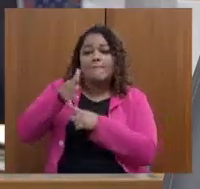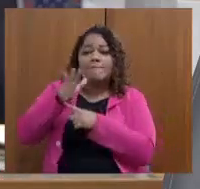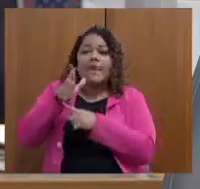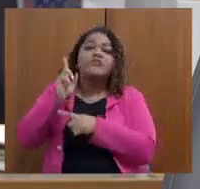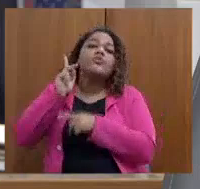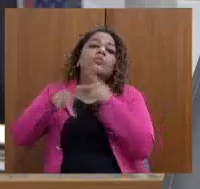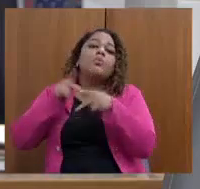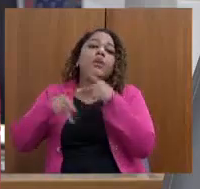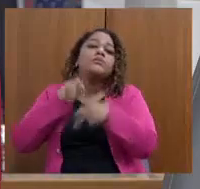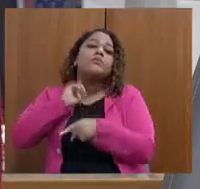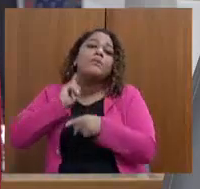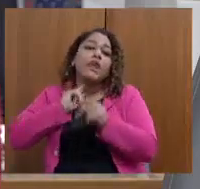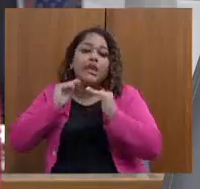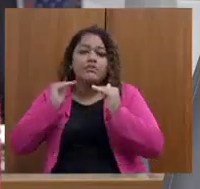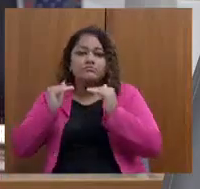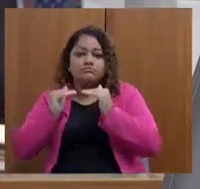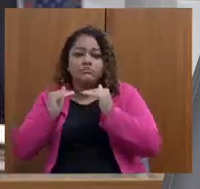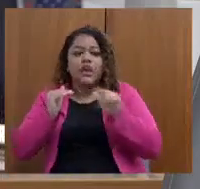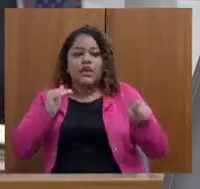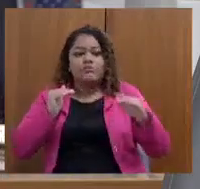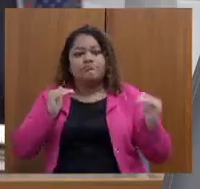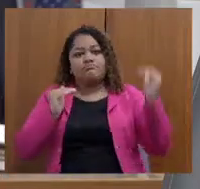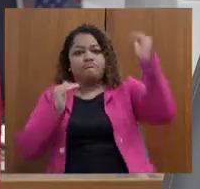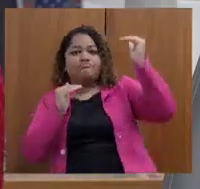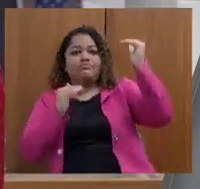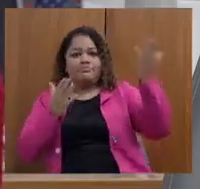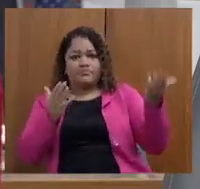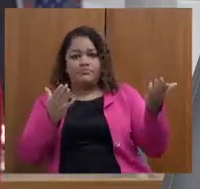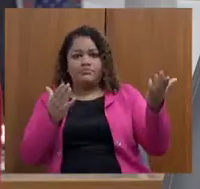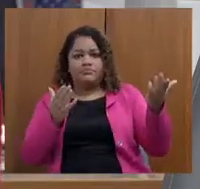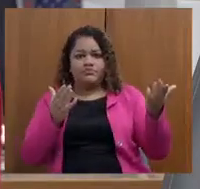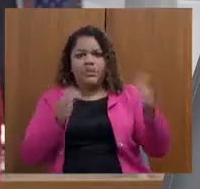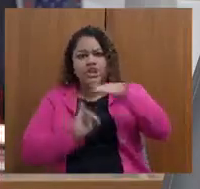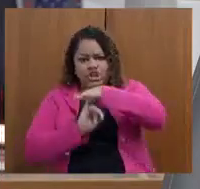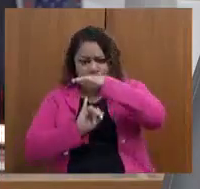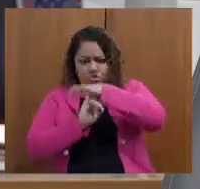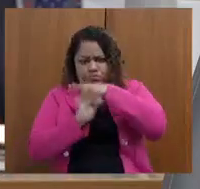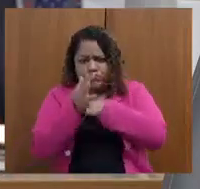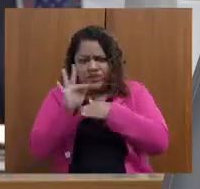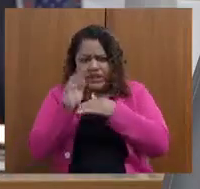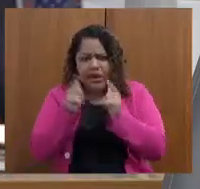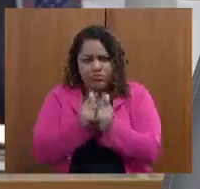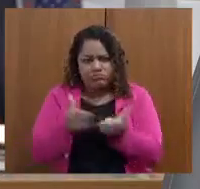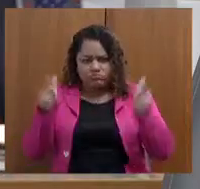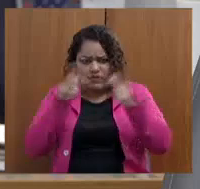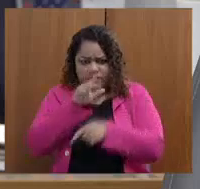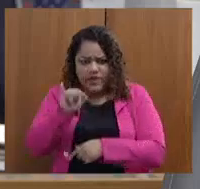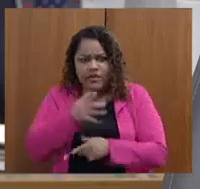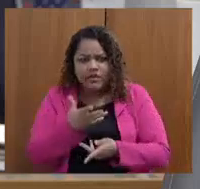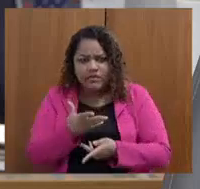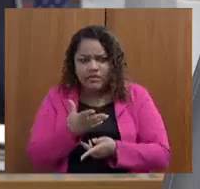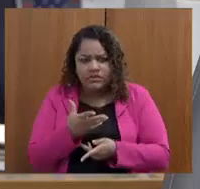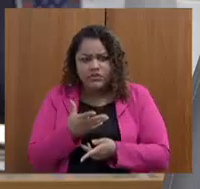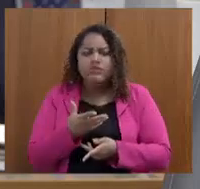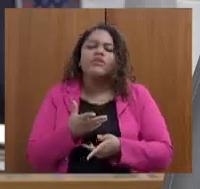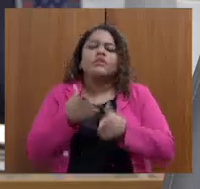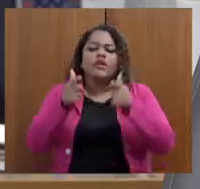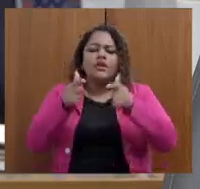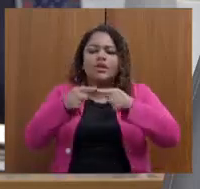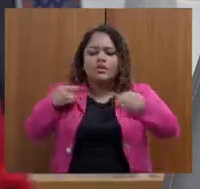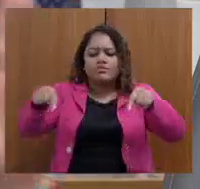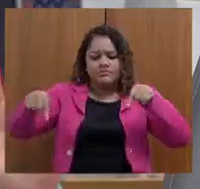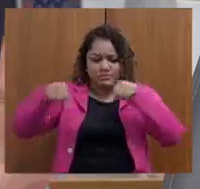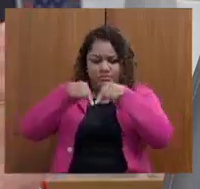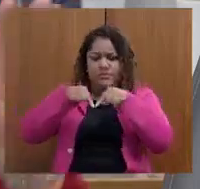maior de nível superior de escolaridade os institutos federais vão ter uma expansão os campos né das nossas universidades